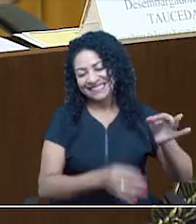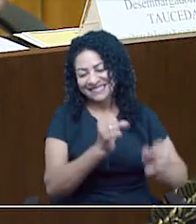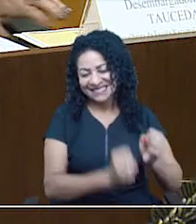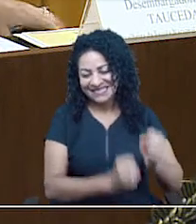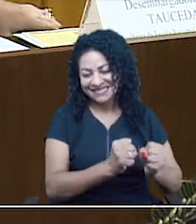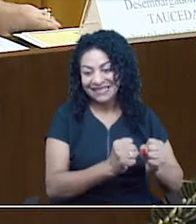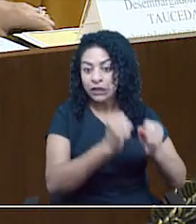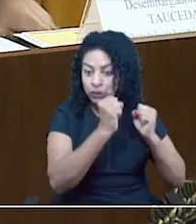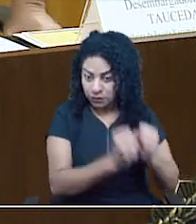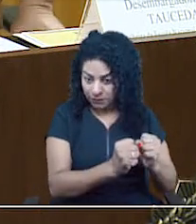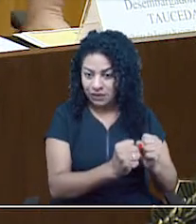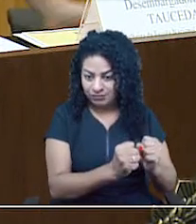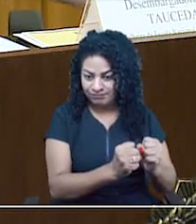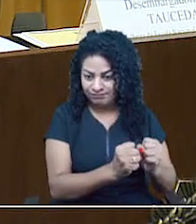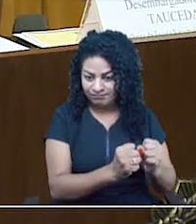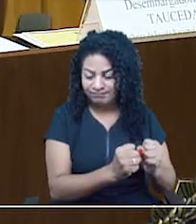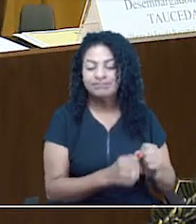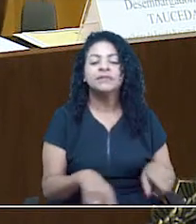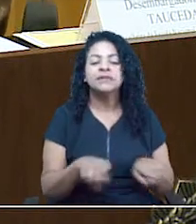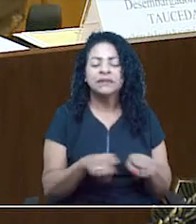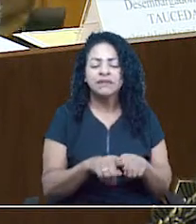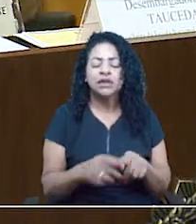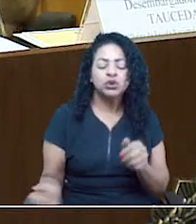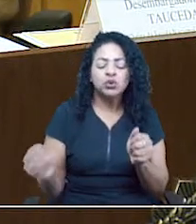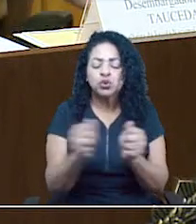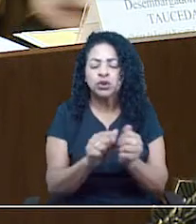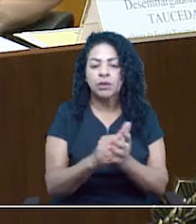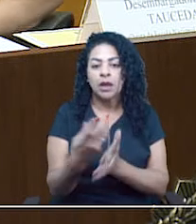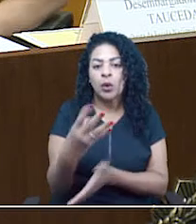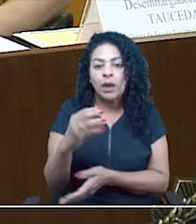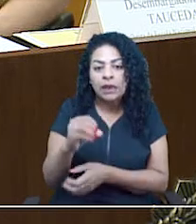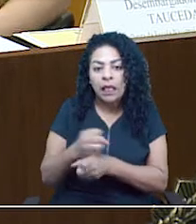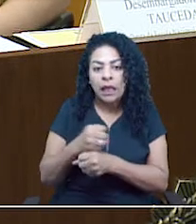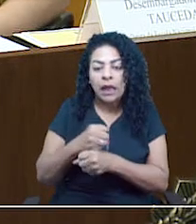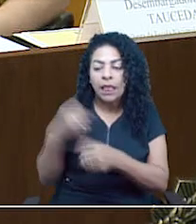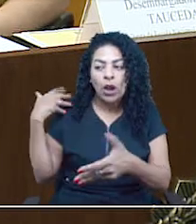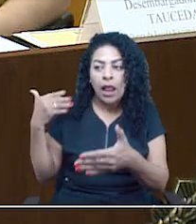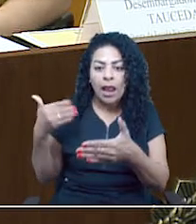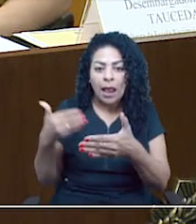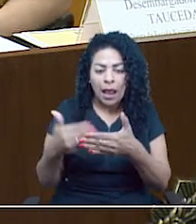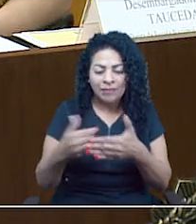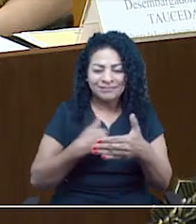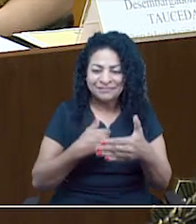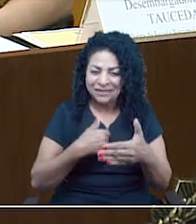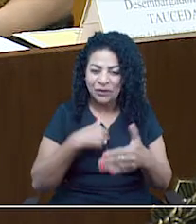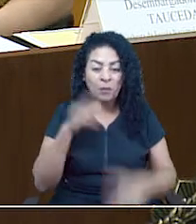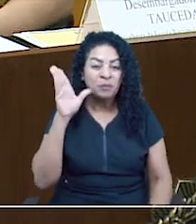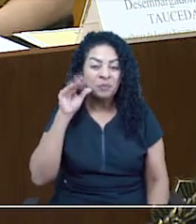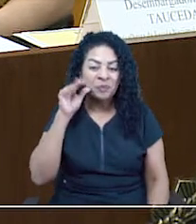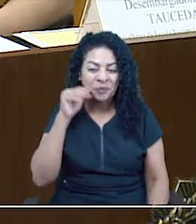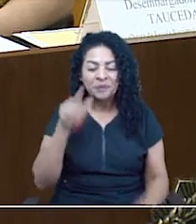pertencer e dela fazer parte há mais de 40 anos, inicialmente como servidora, e há quase 34